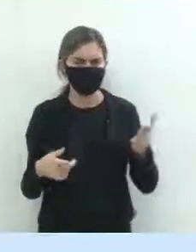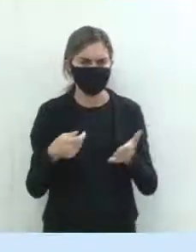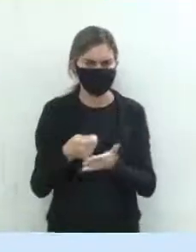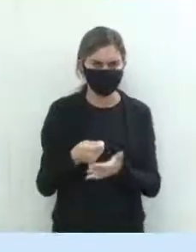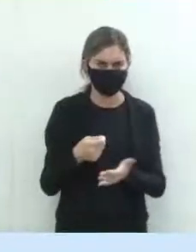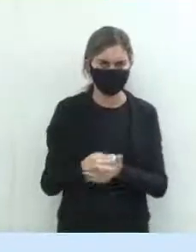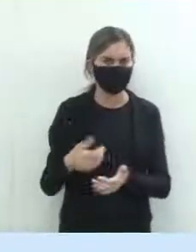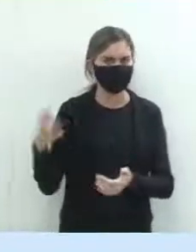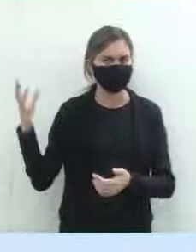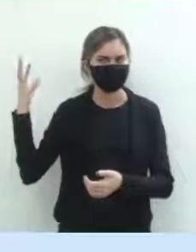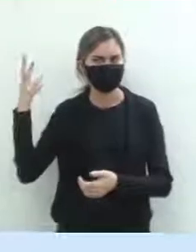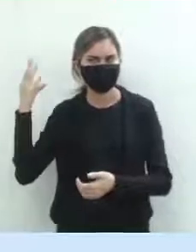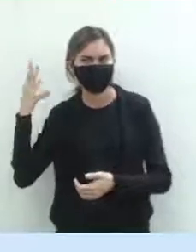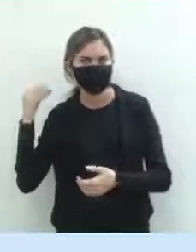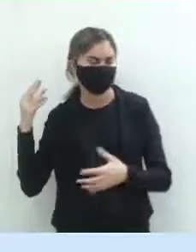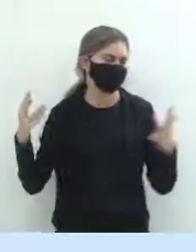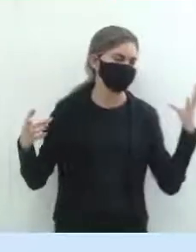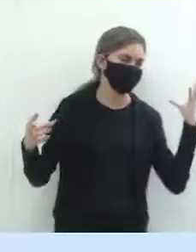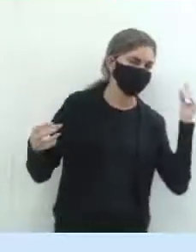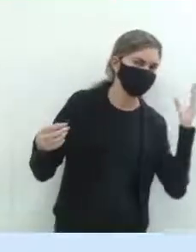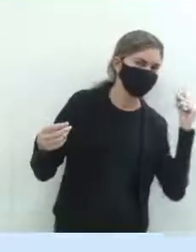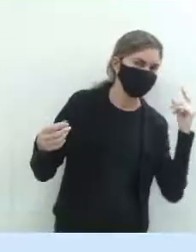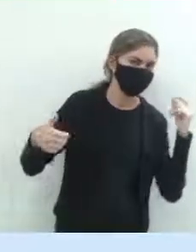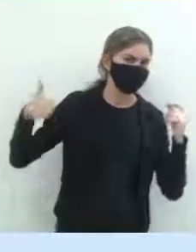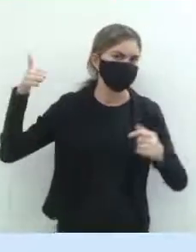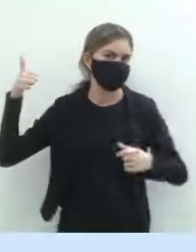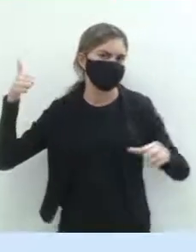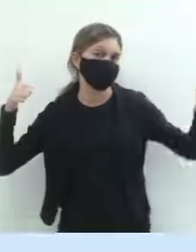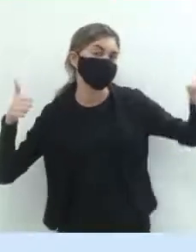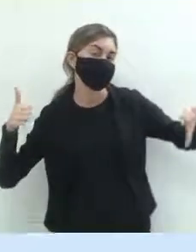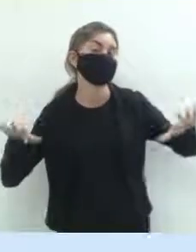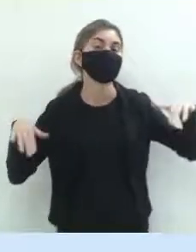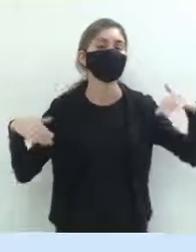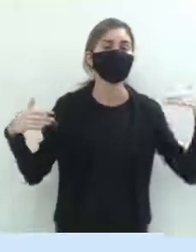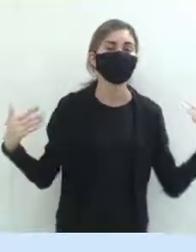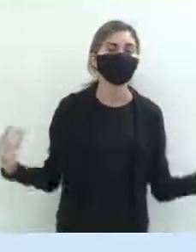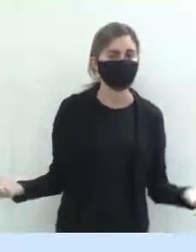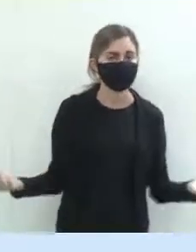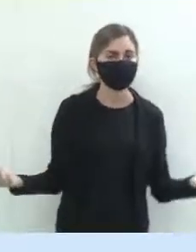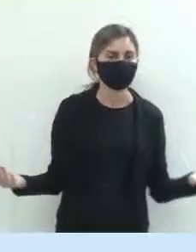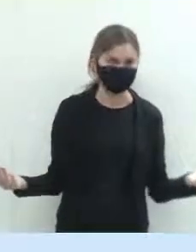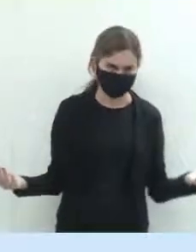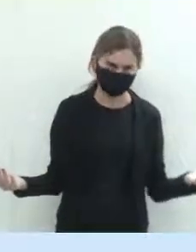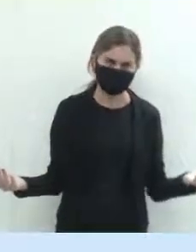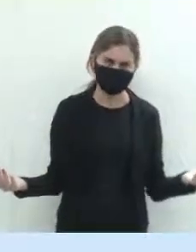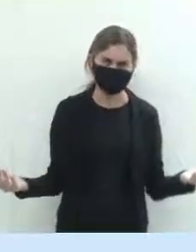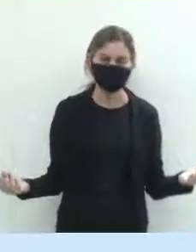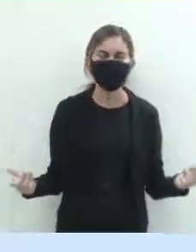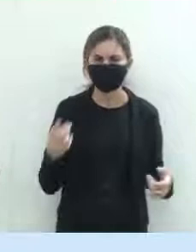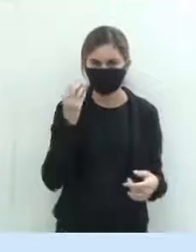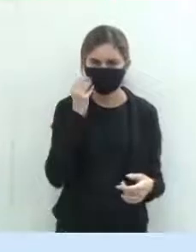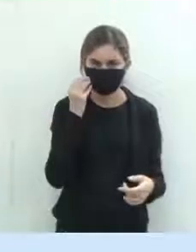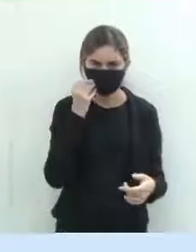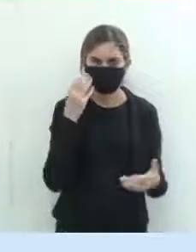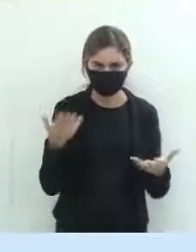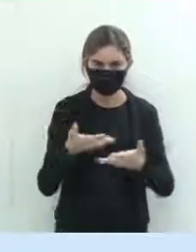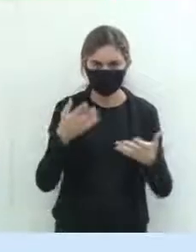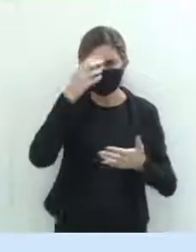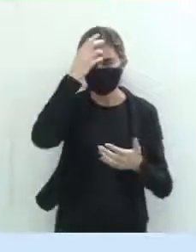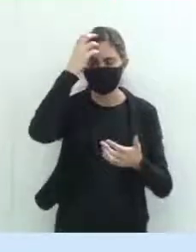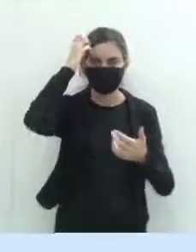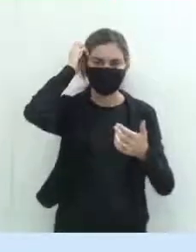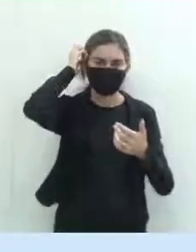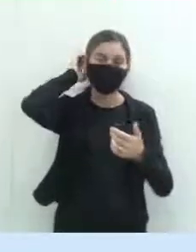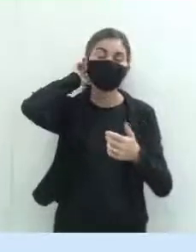dar ouvido ao anjinho do bem ou deveria dar ouvido ao anjinho do mal? Vamos ver agora na nossa